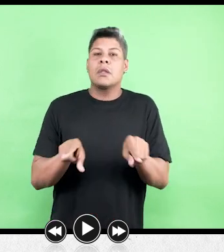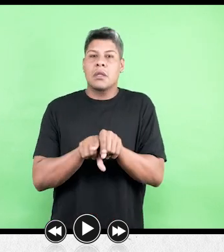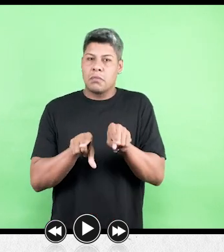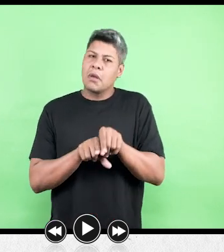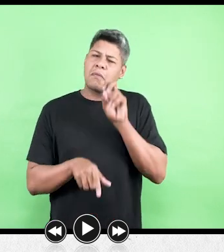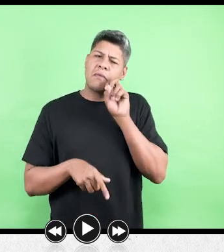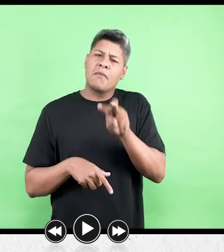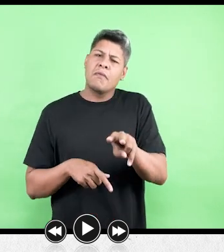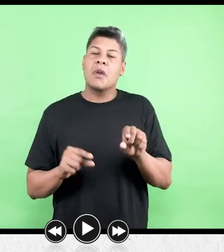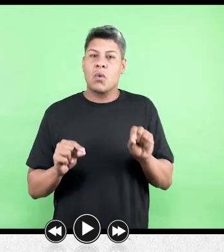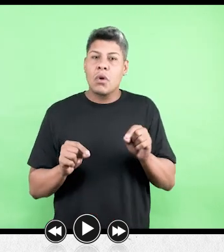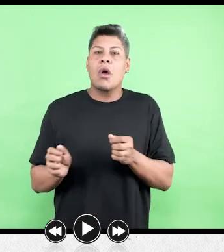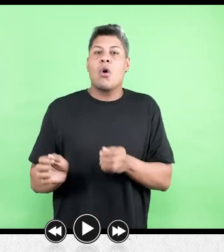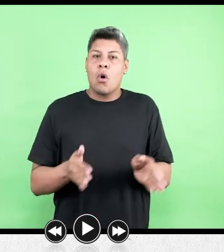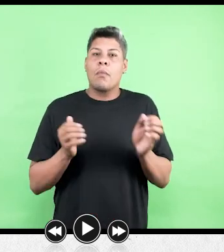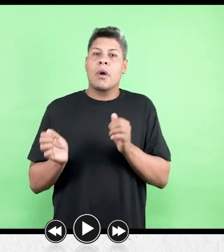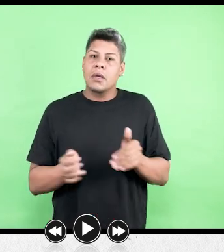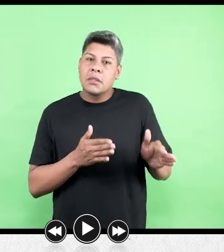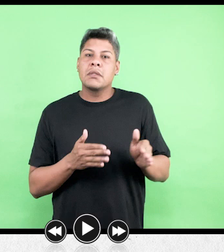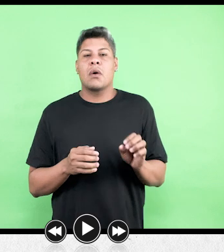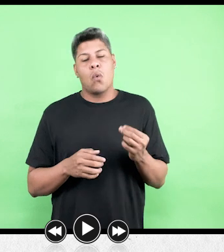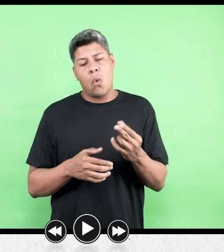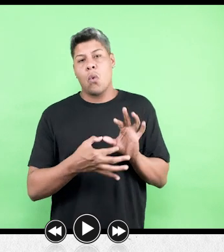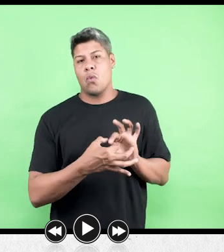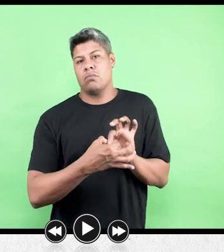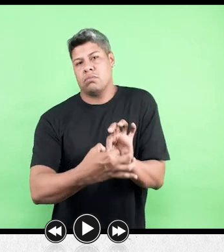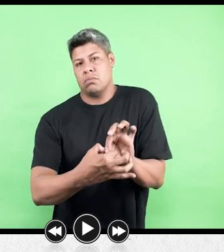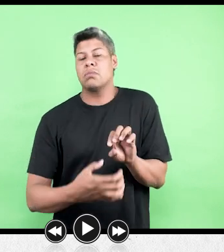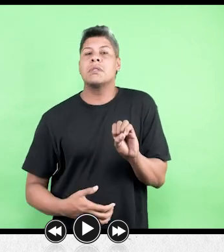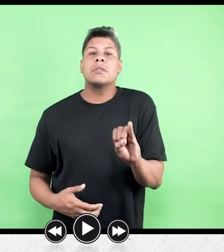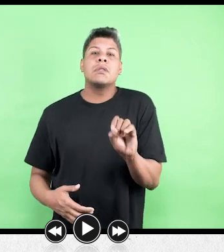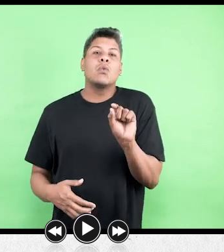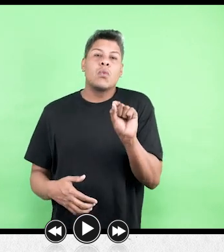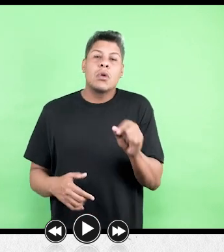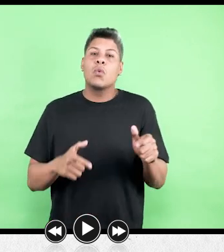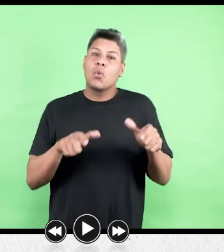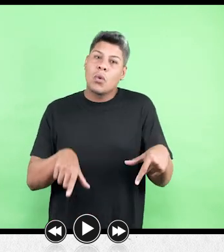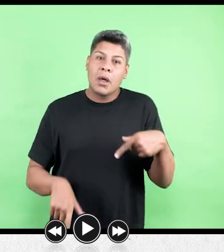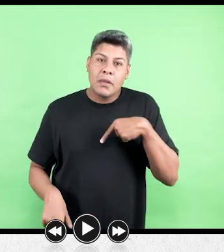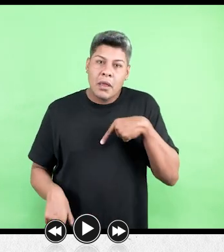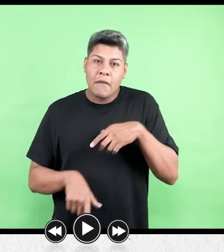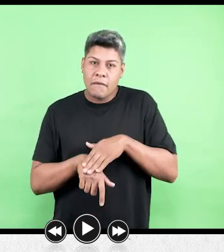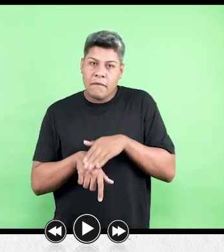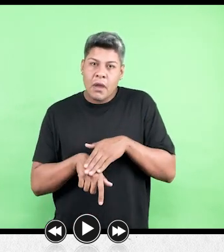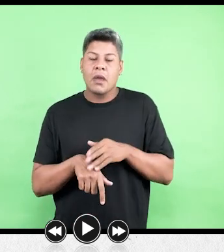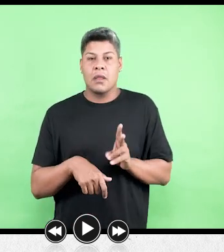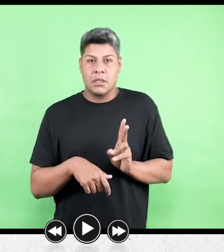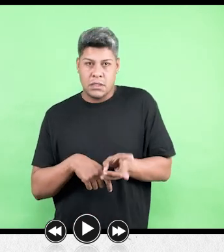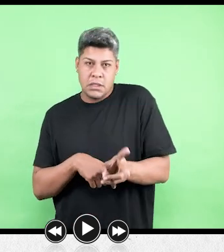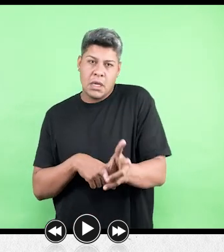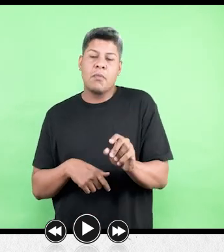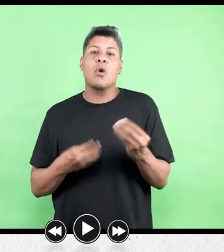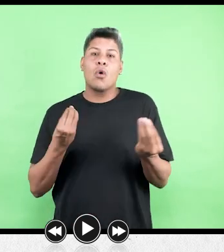também verificar a parte de operação, a questão de continuidade, né, se o abastecimento está sendo feito de forma contínua,